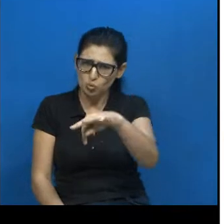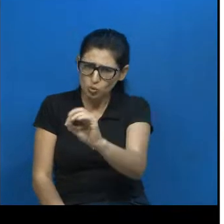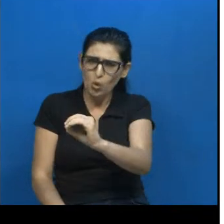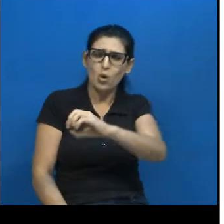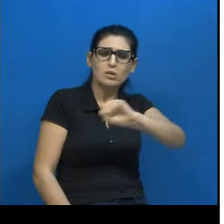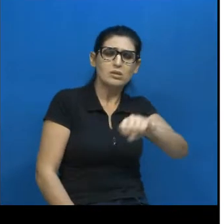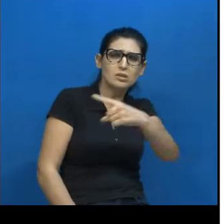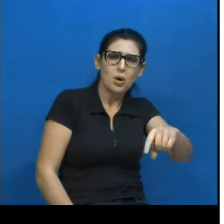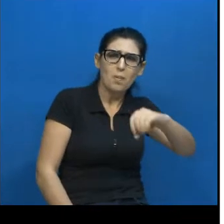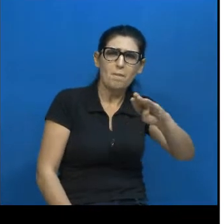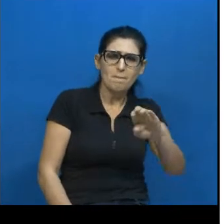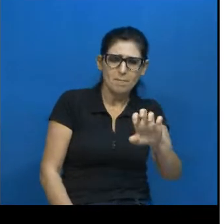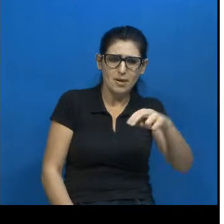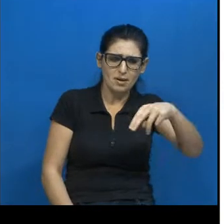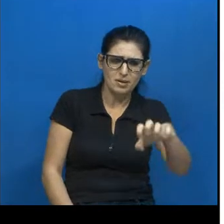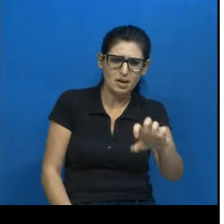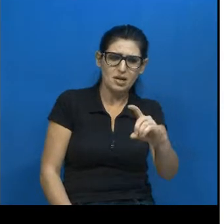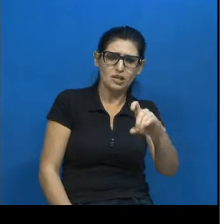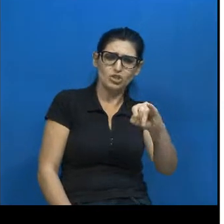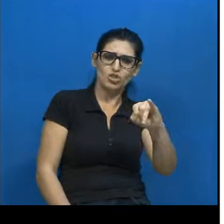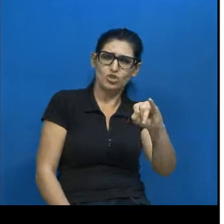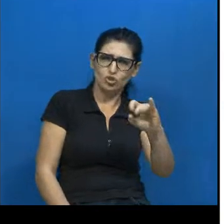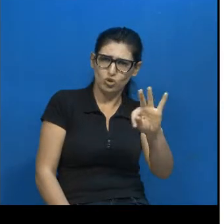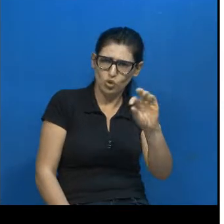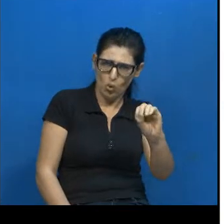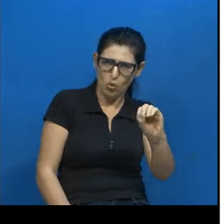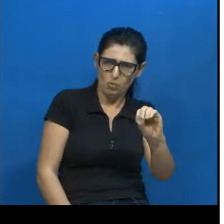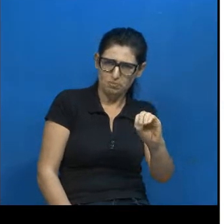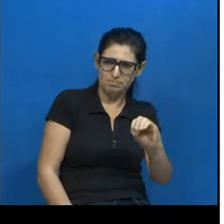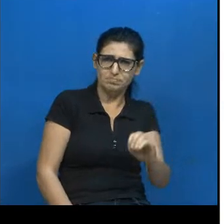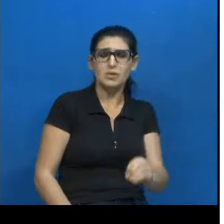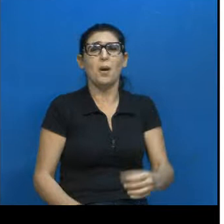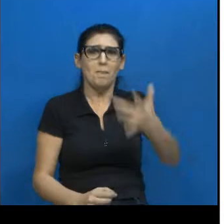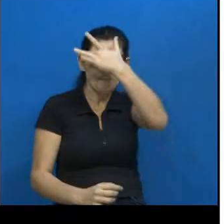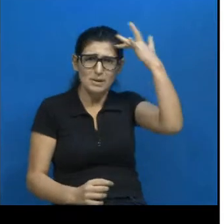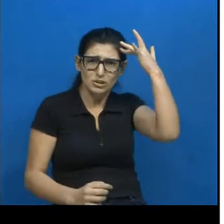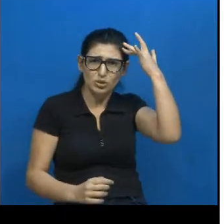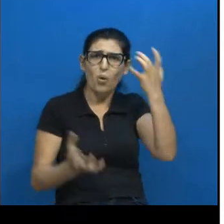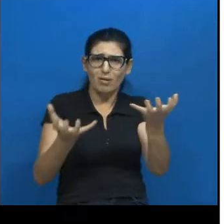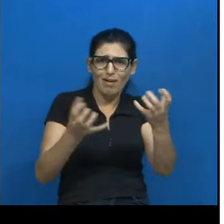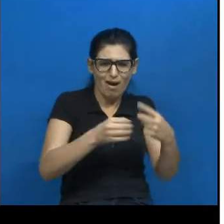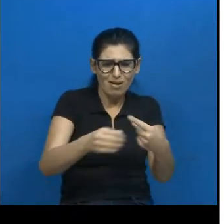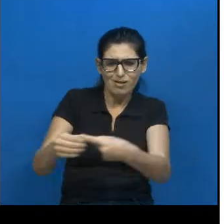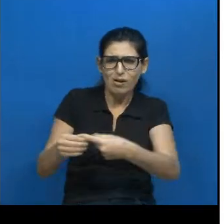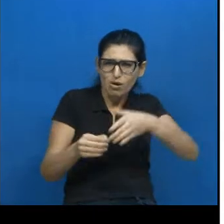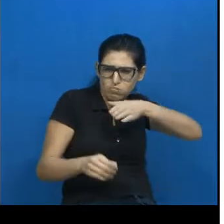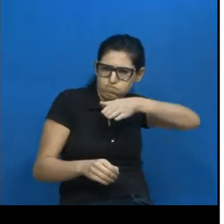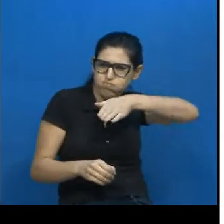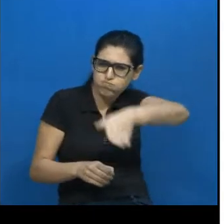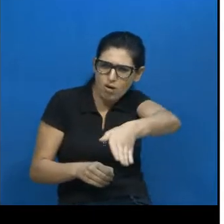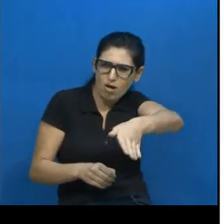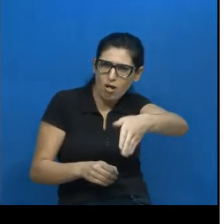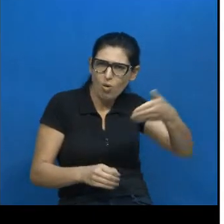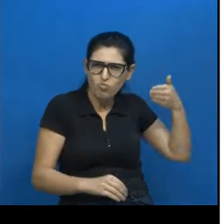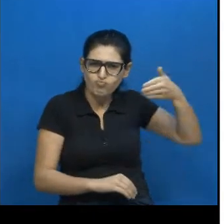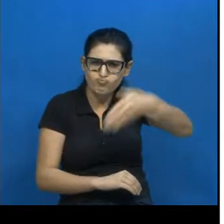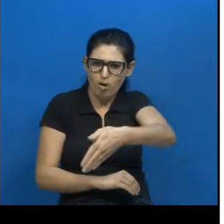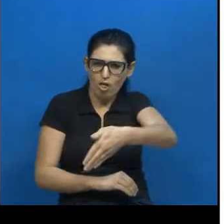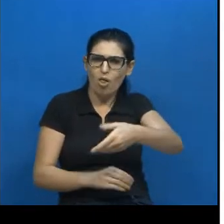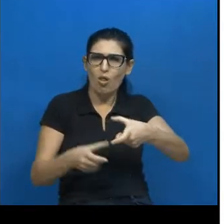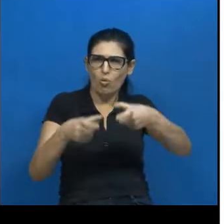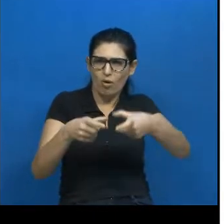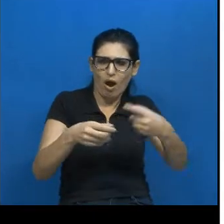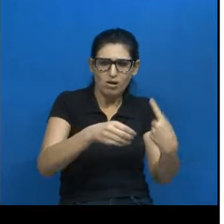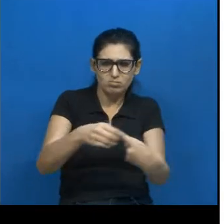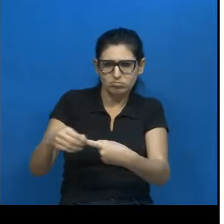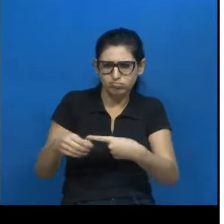Vai continuar, porque aquele usuário que ele vai para o centro, ele vai continuar, ele sai da Cidade de Salvador, ele vai continuar indo para o centro.